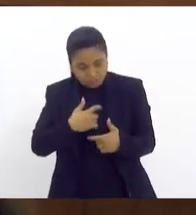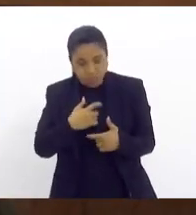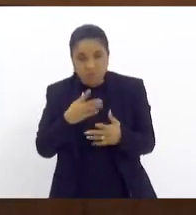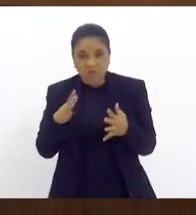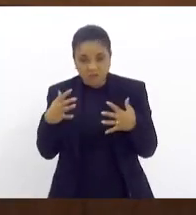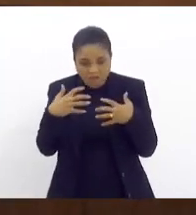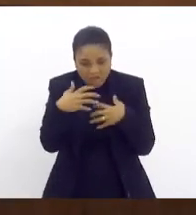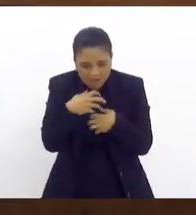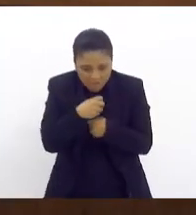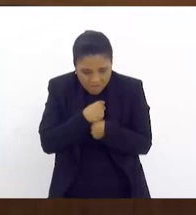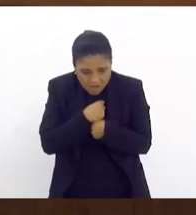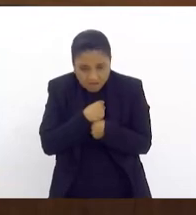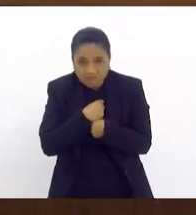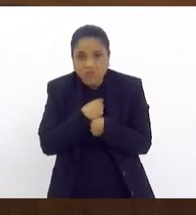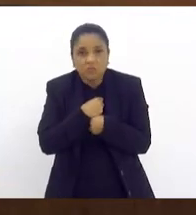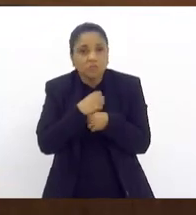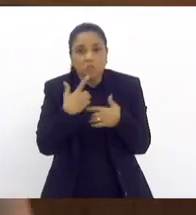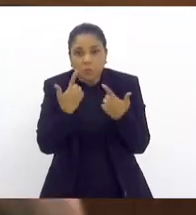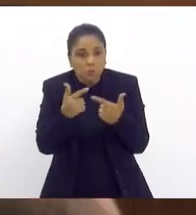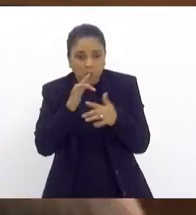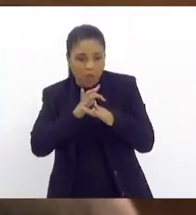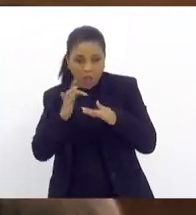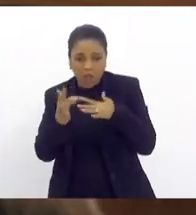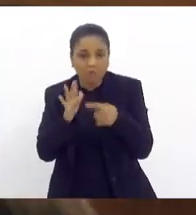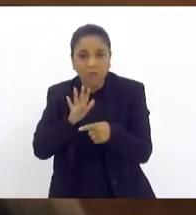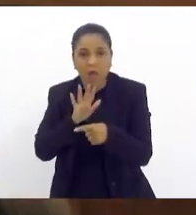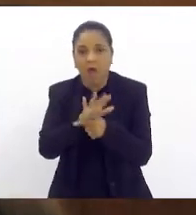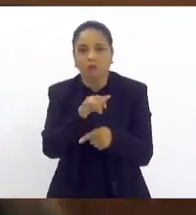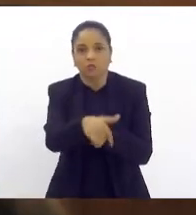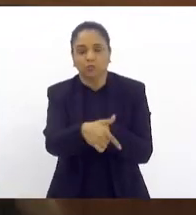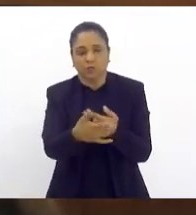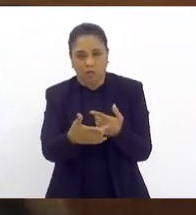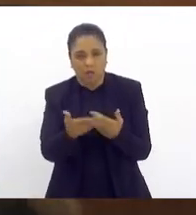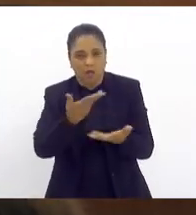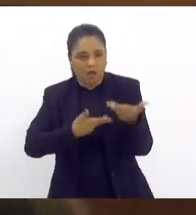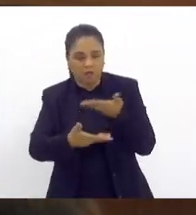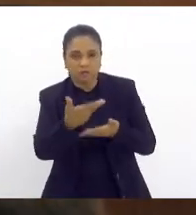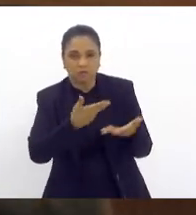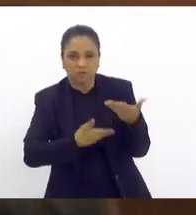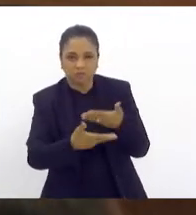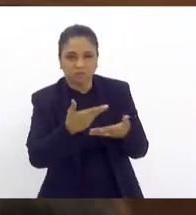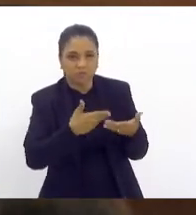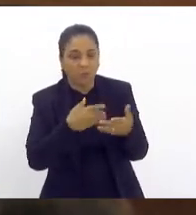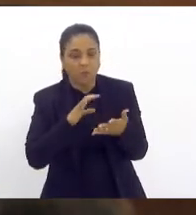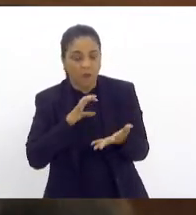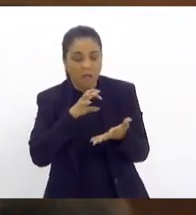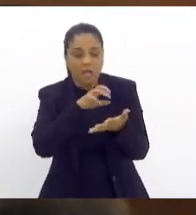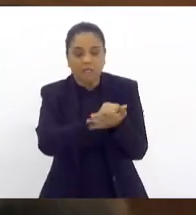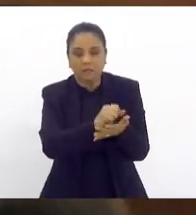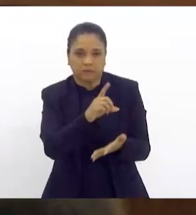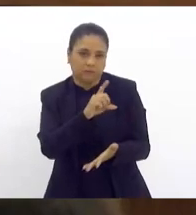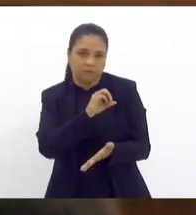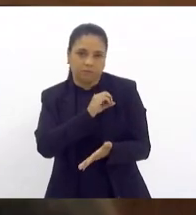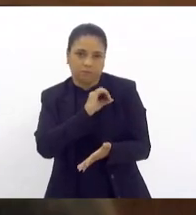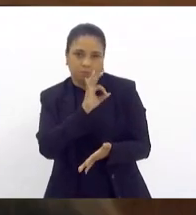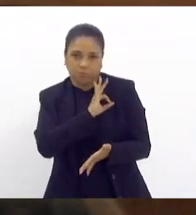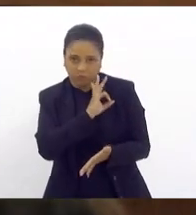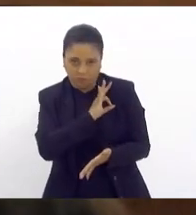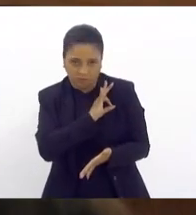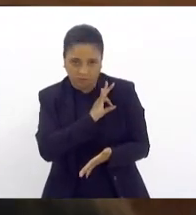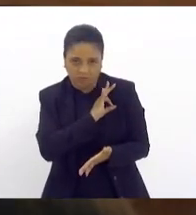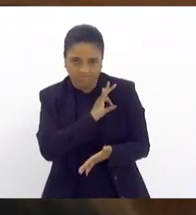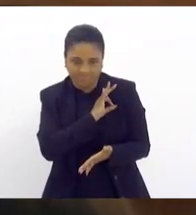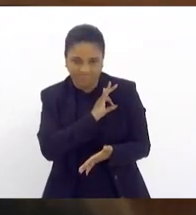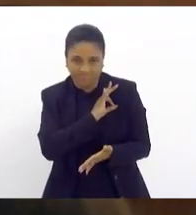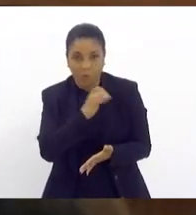numa rede de proteção que articula a possibilidade dela fazer um boletim de ocorrência Então isso é fundamental mas ao